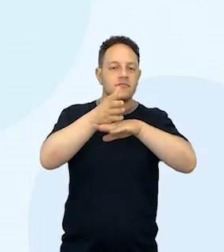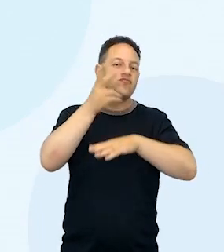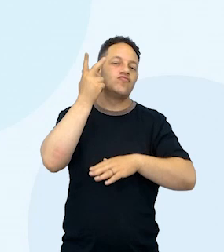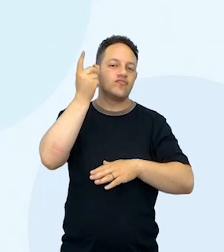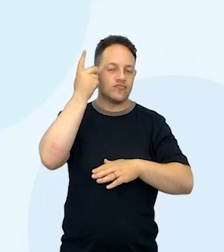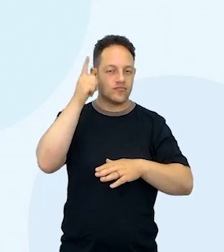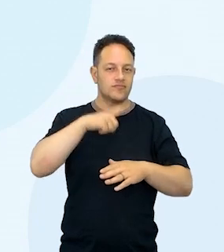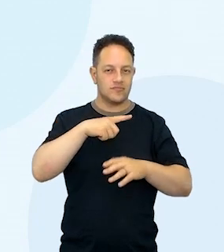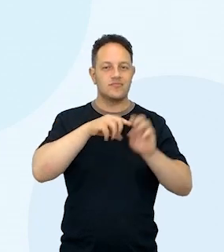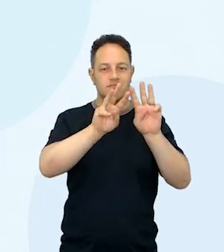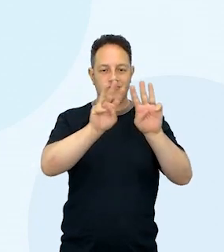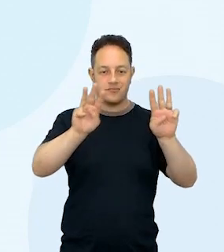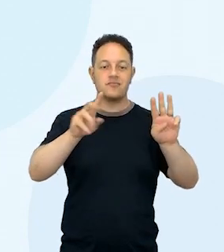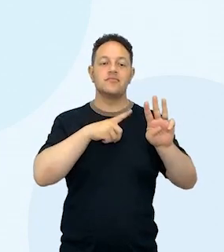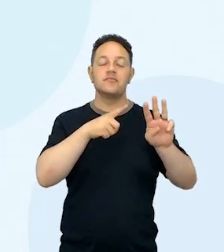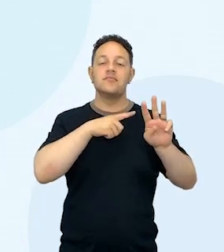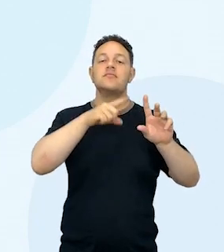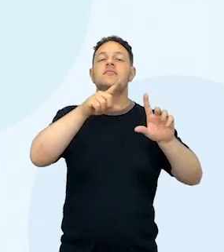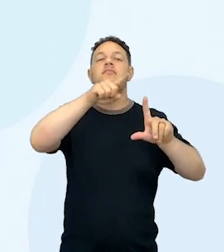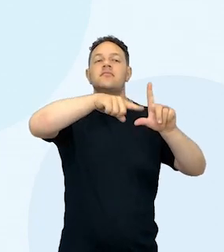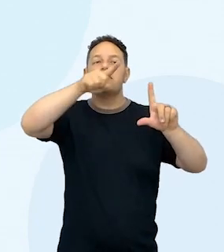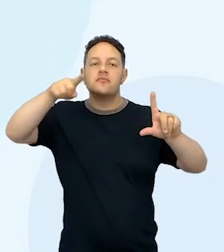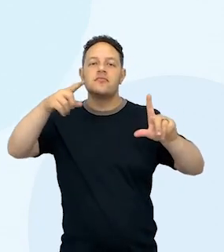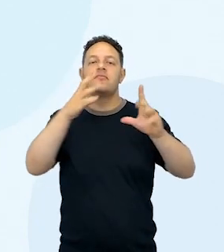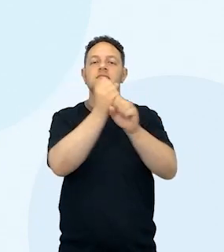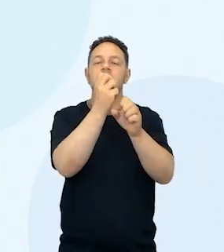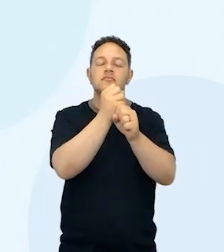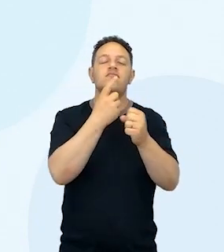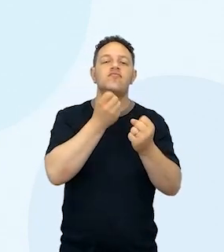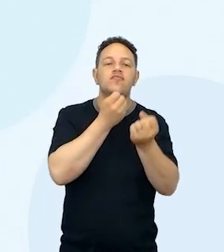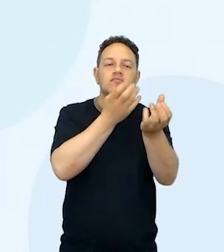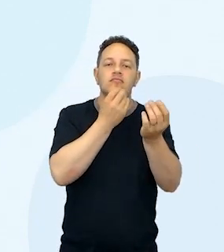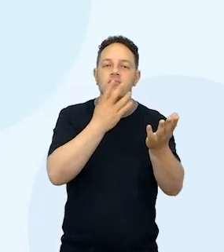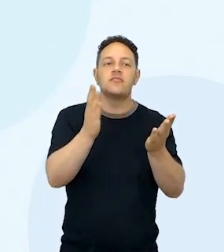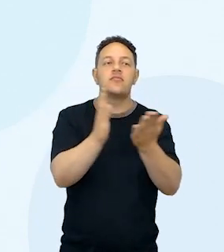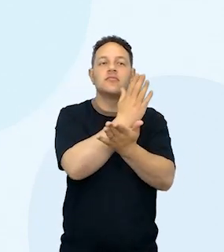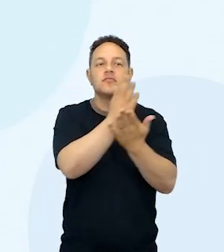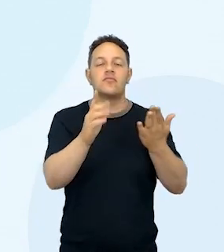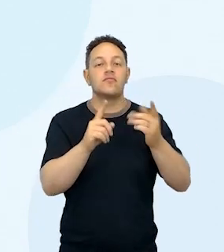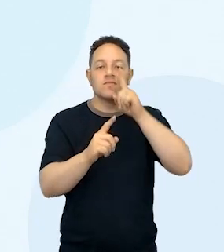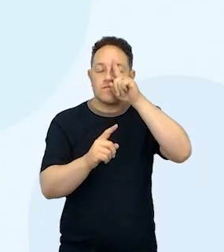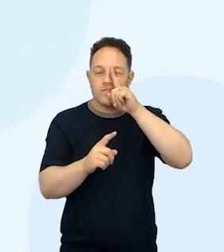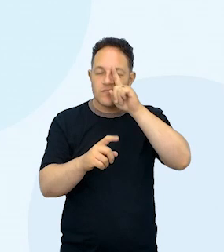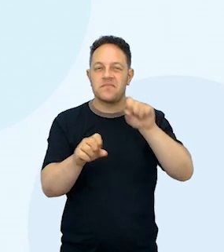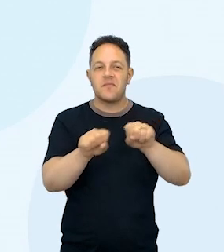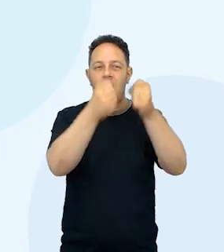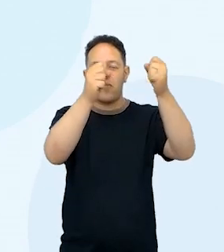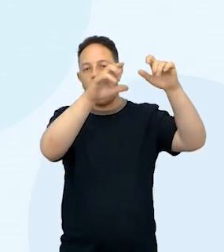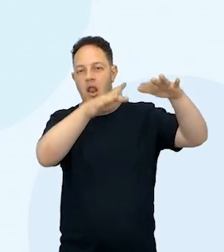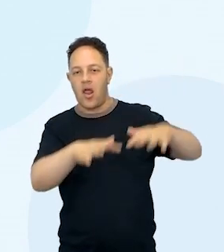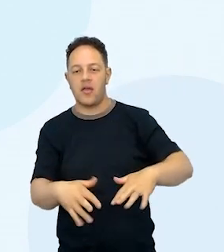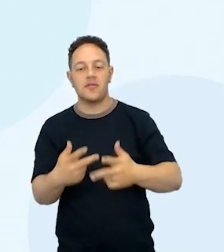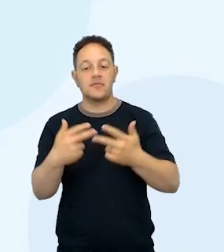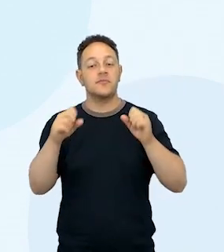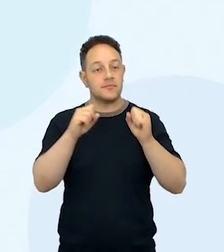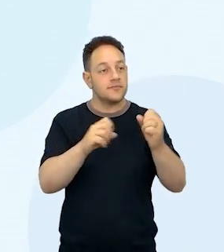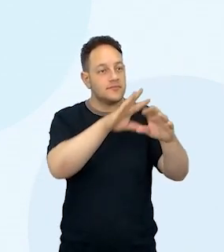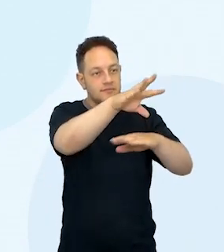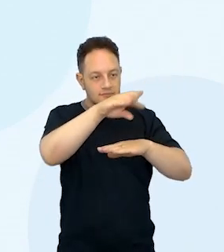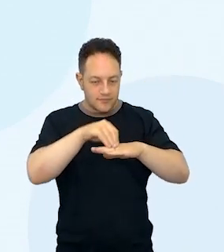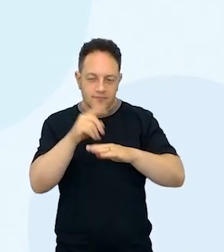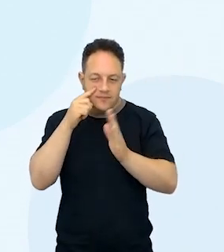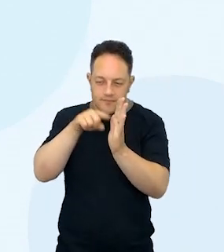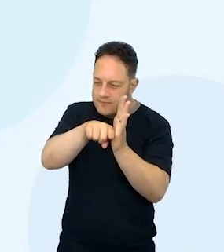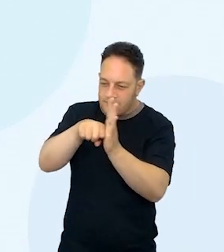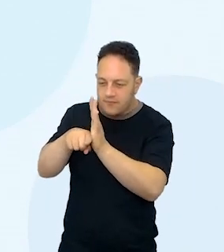com dados relacionados à redução de riscos e desastres que podem ser utilizados para elaborar pesquisas científicas